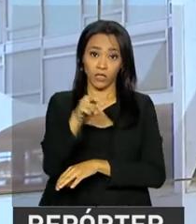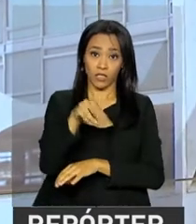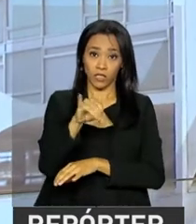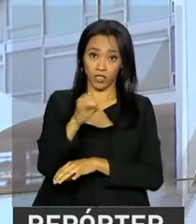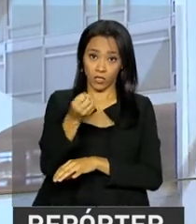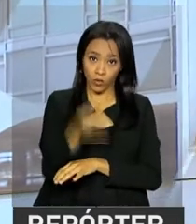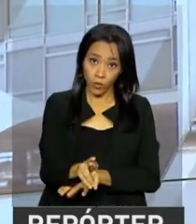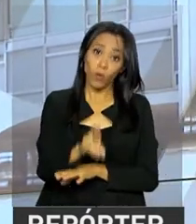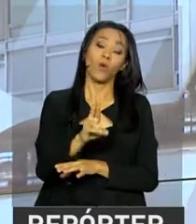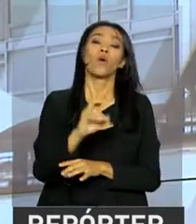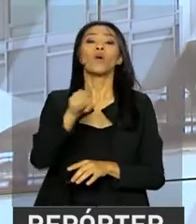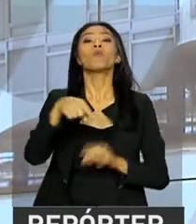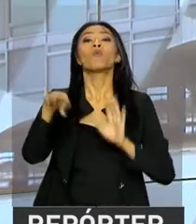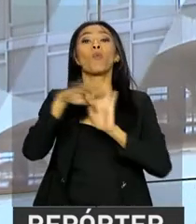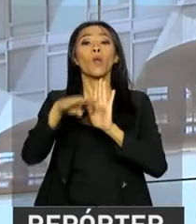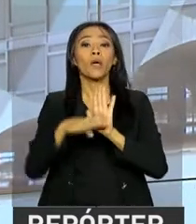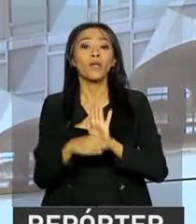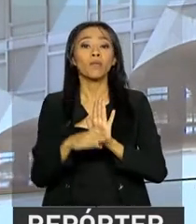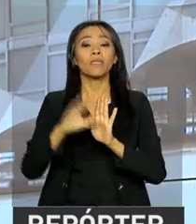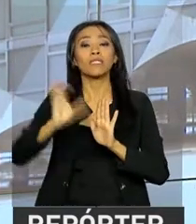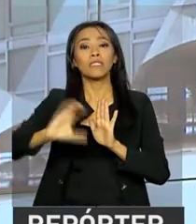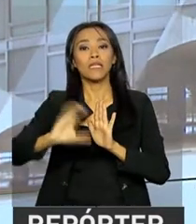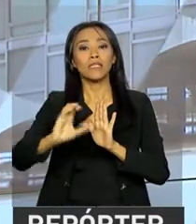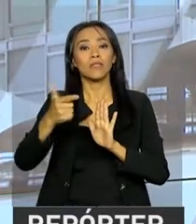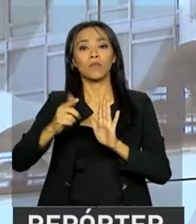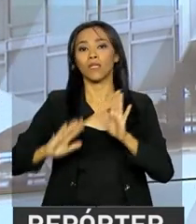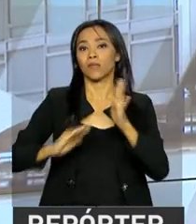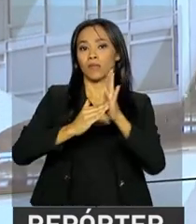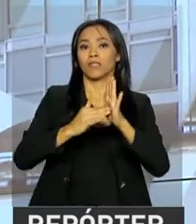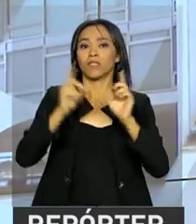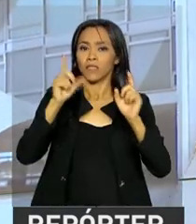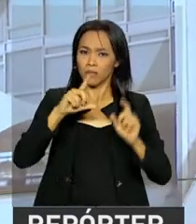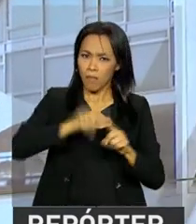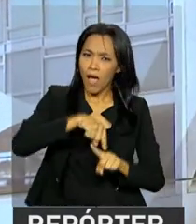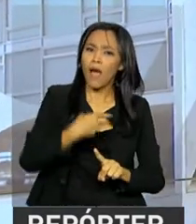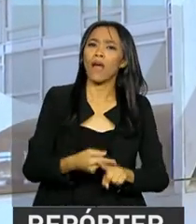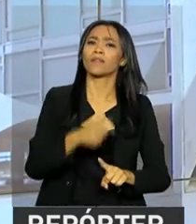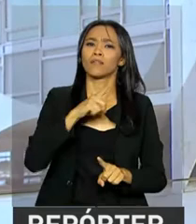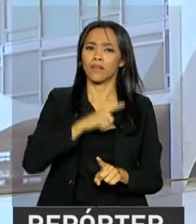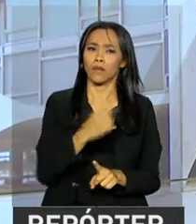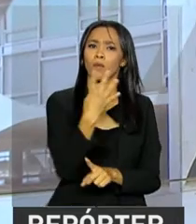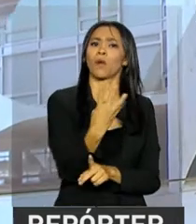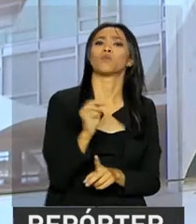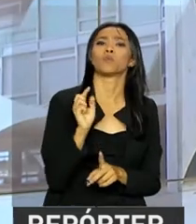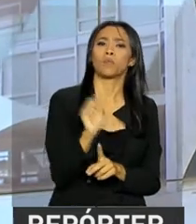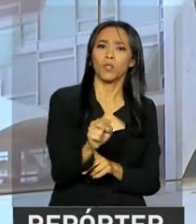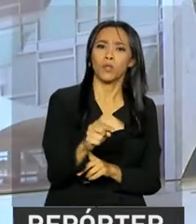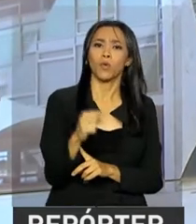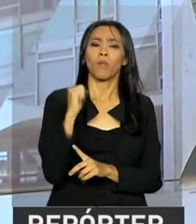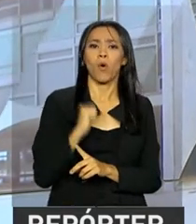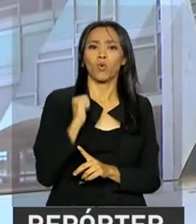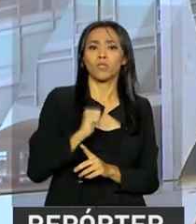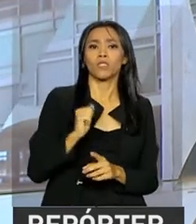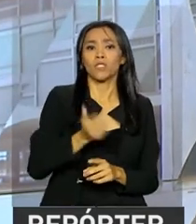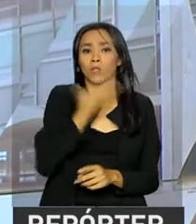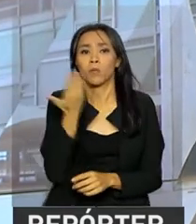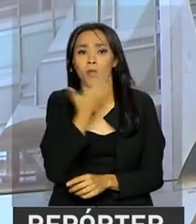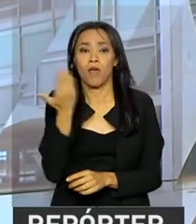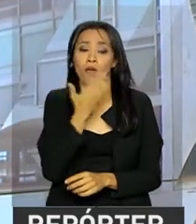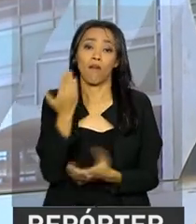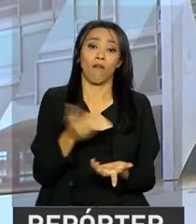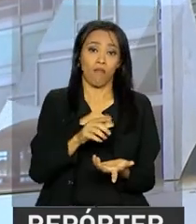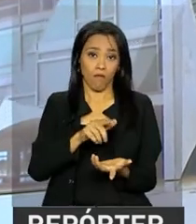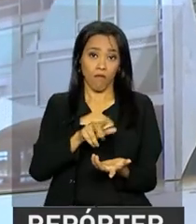programa ciência sem fronteiras existem ainda 4 mil bolsas de graduação remanescentes do último edital